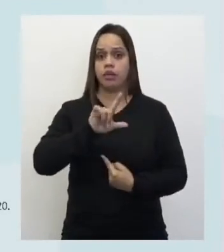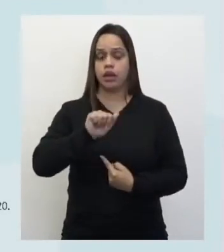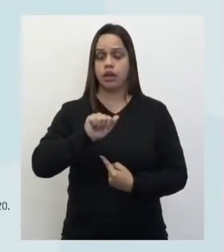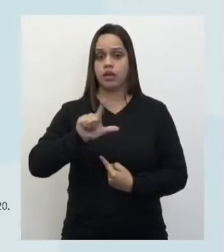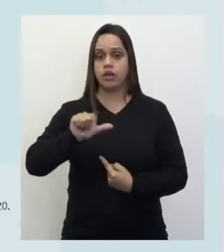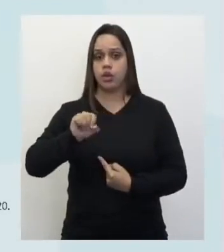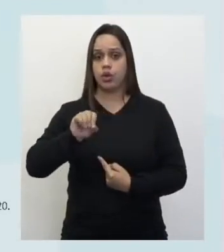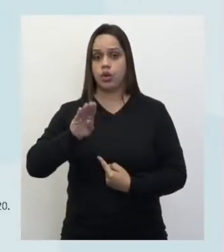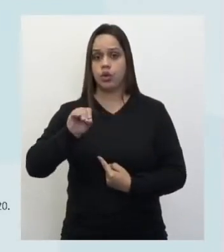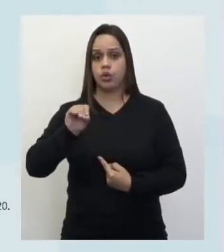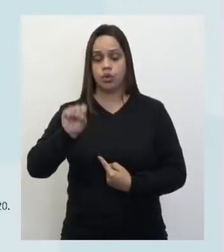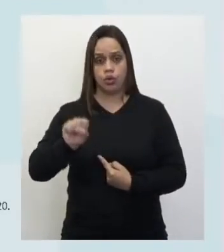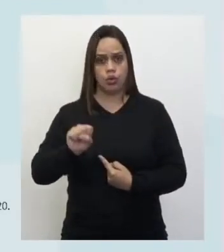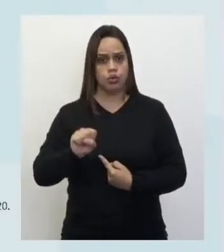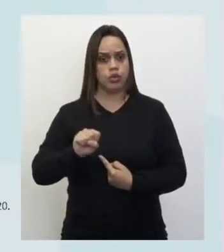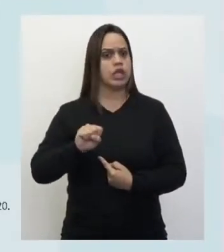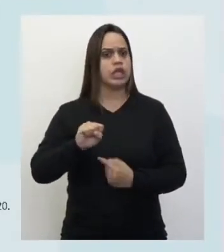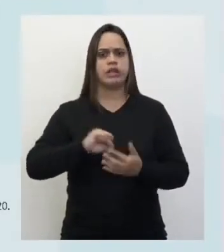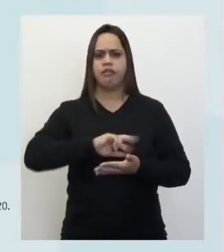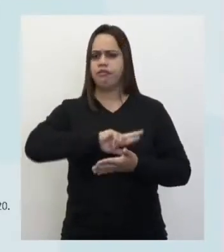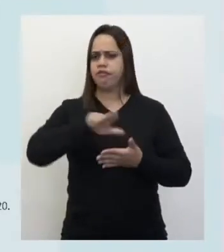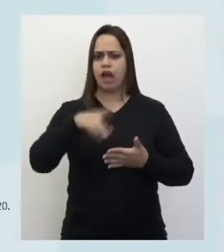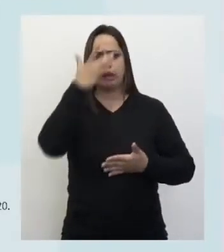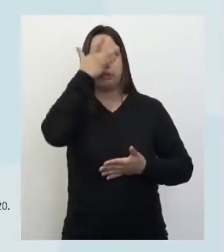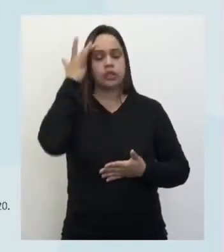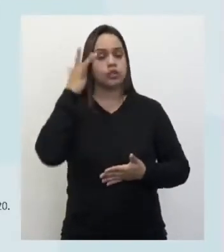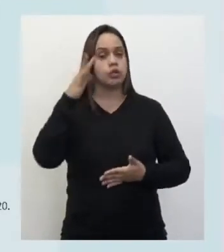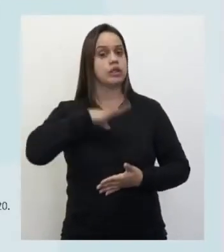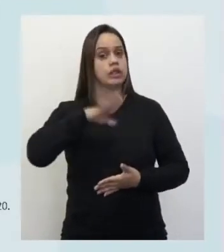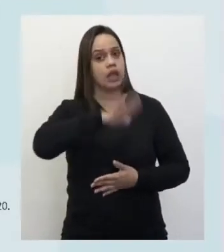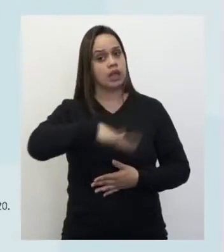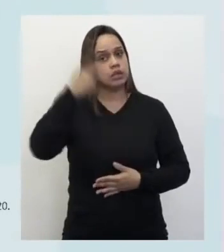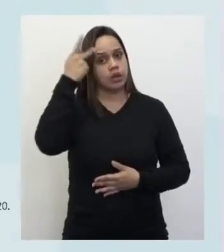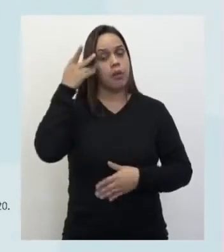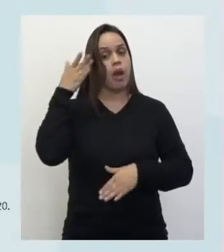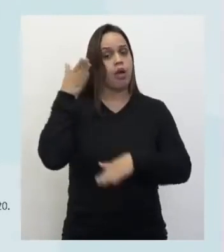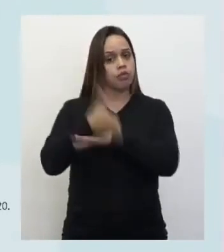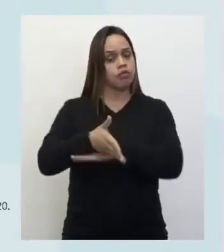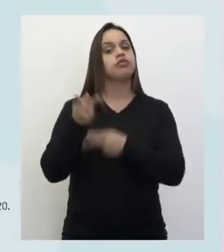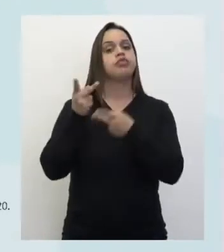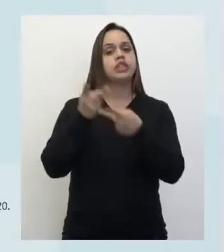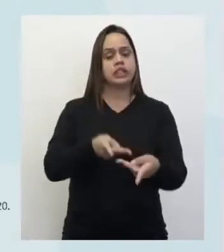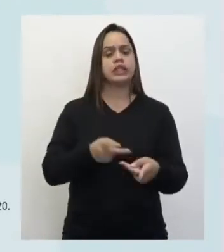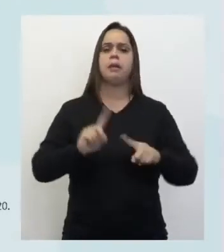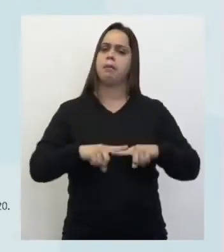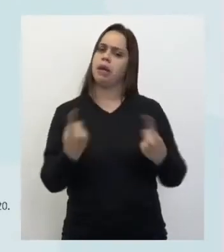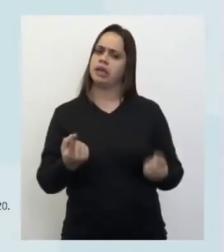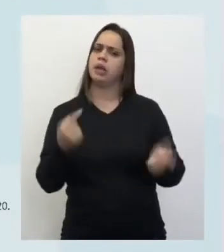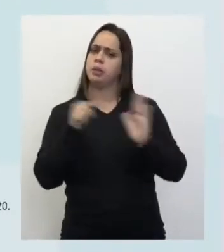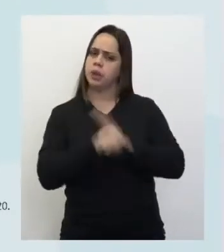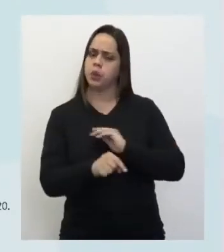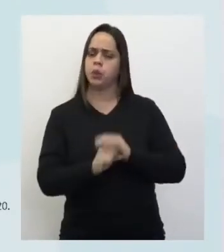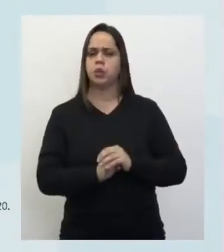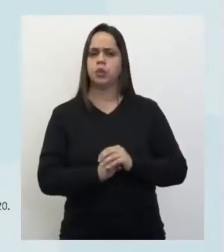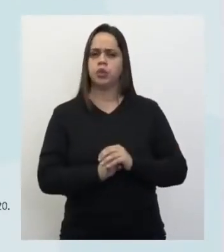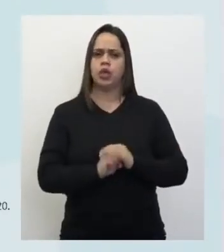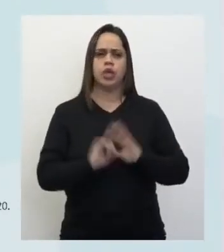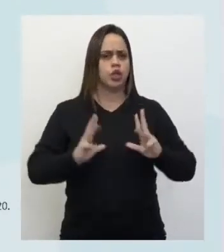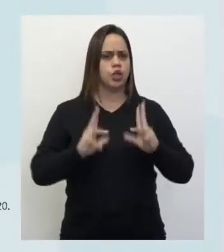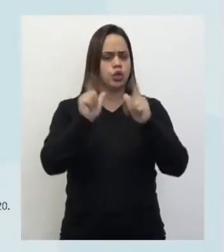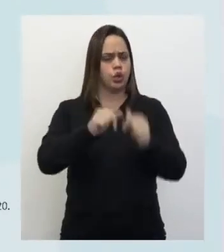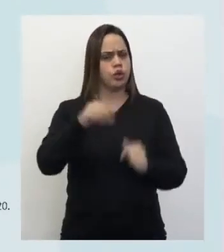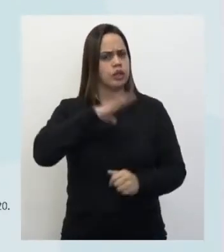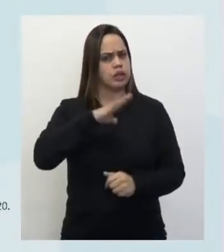por pessoas de diferentes bairros da cidade. Mas será que em toda a cidade existe